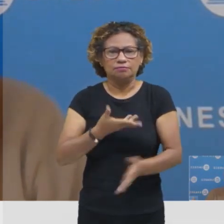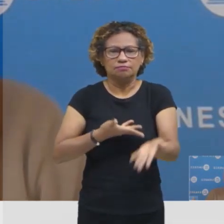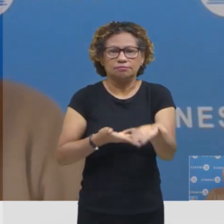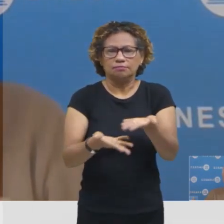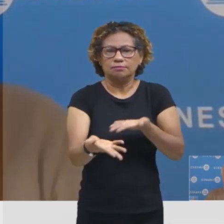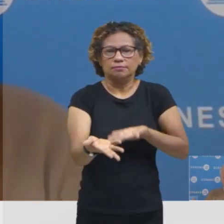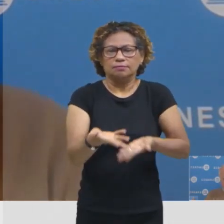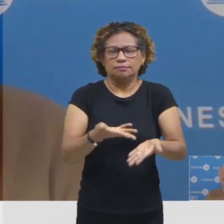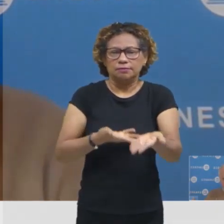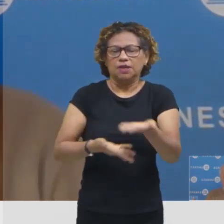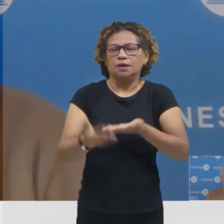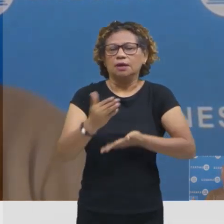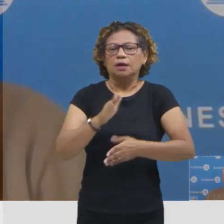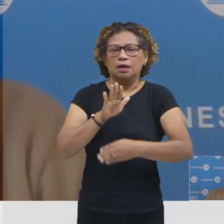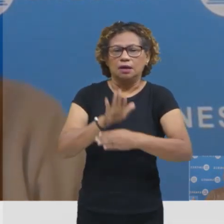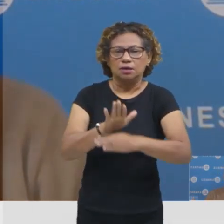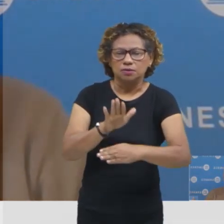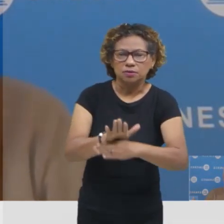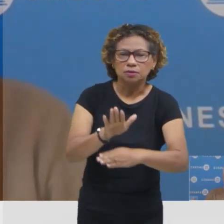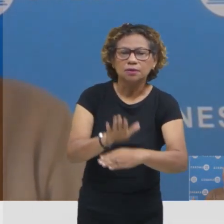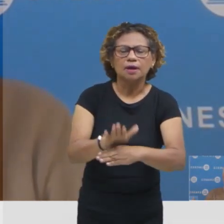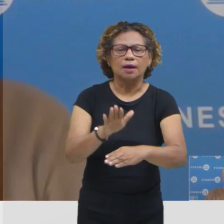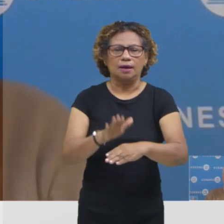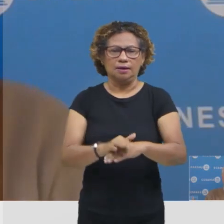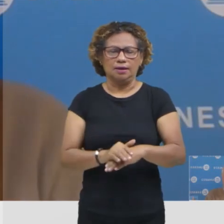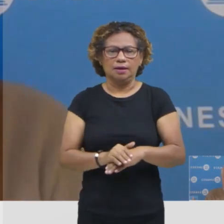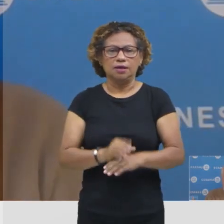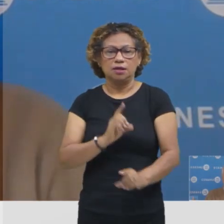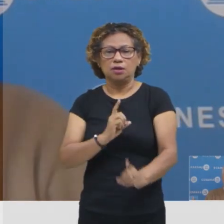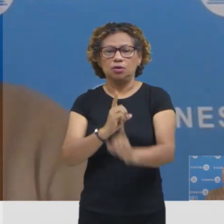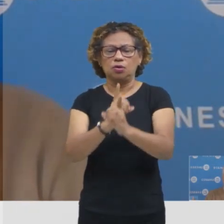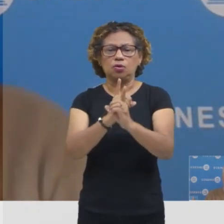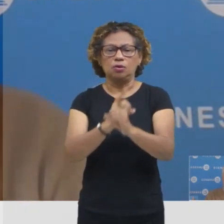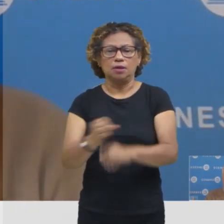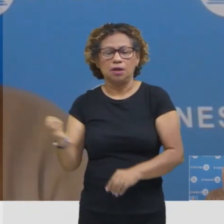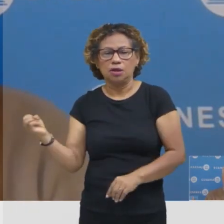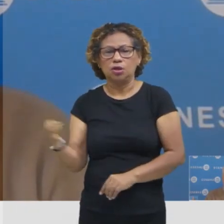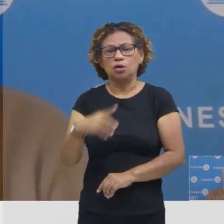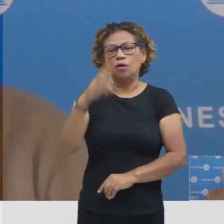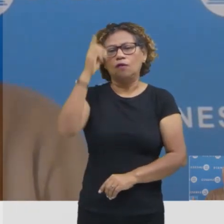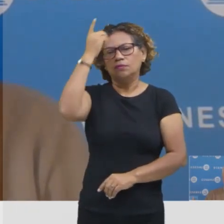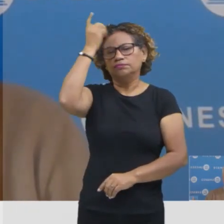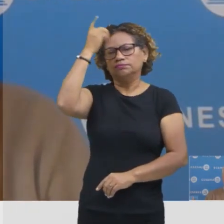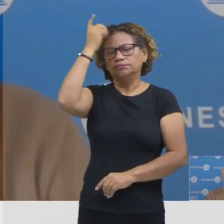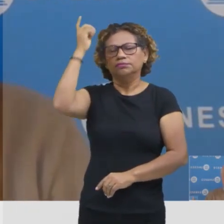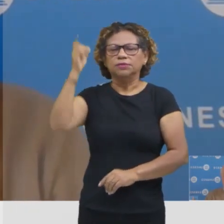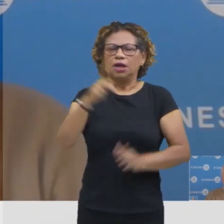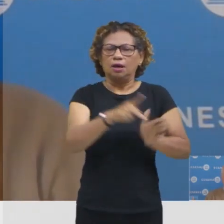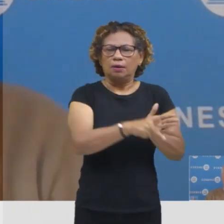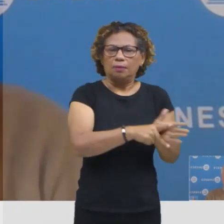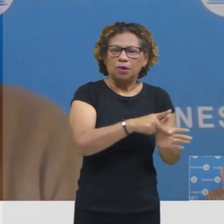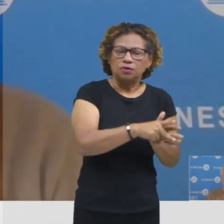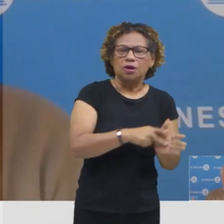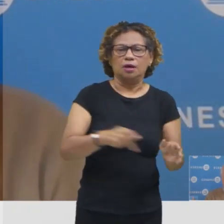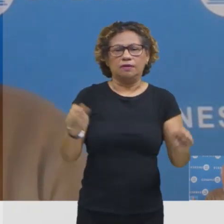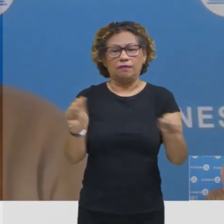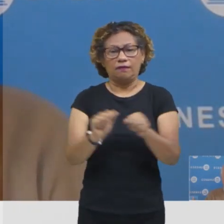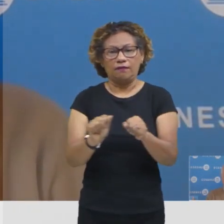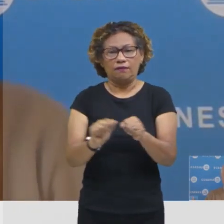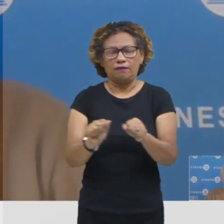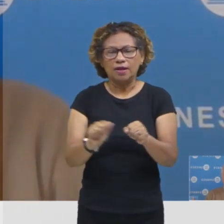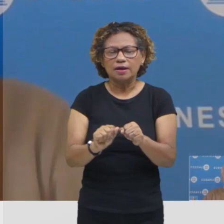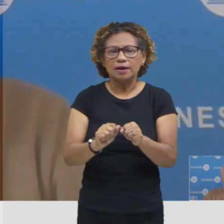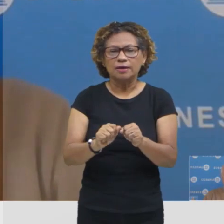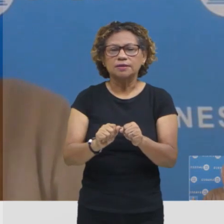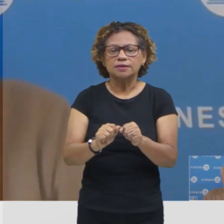partilhar, colaborar, cooperar, encontrar novas ideias e novos projetos, realizar novas